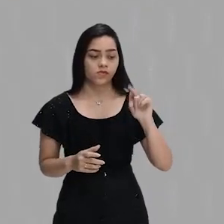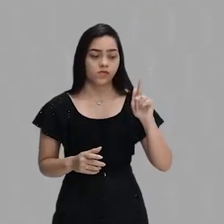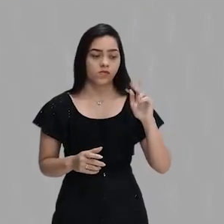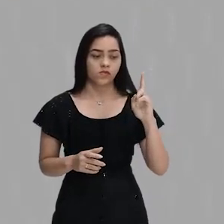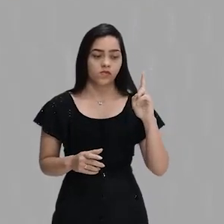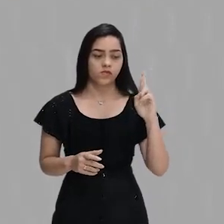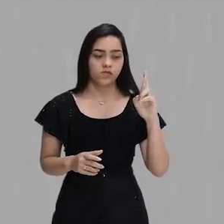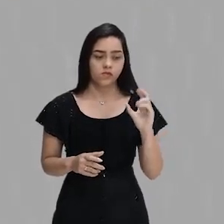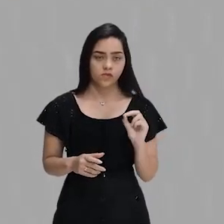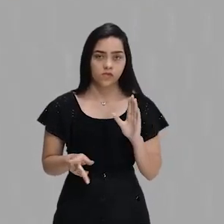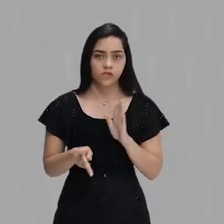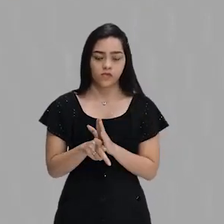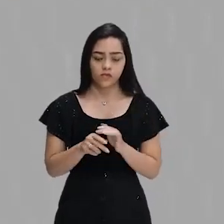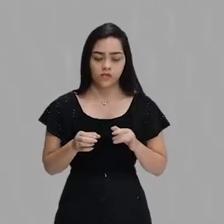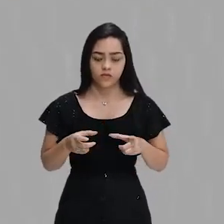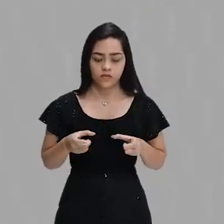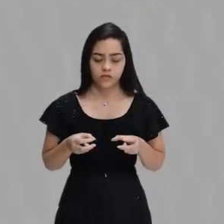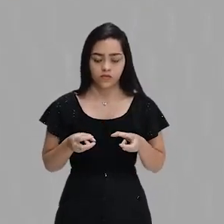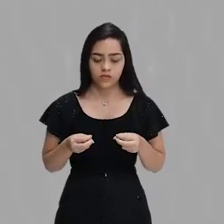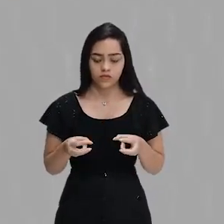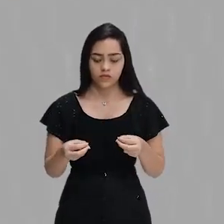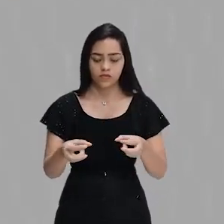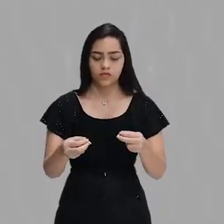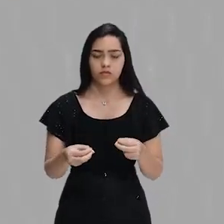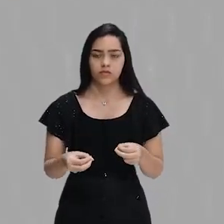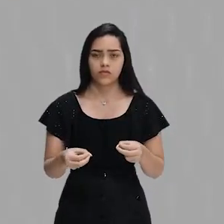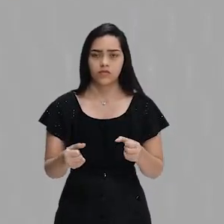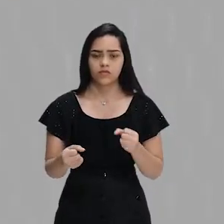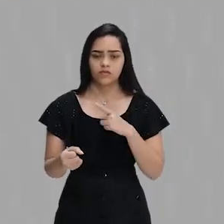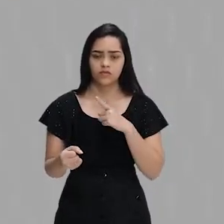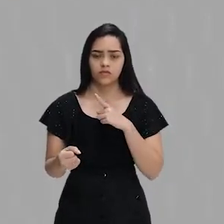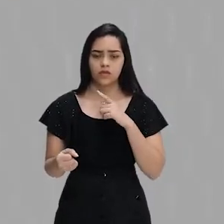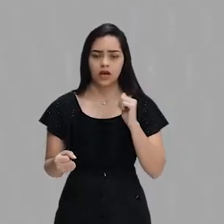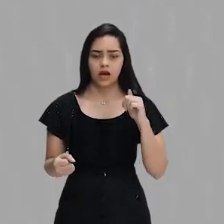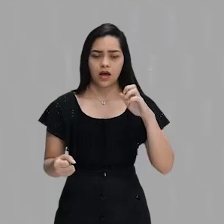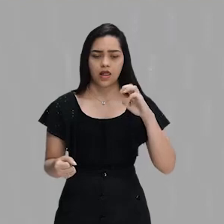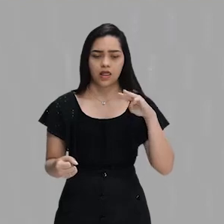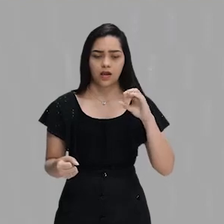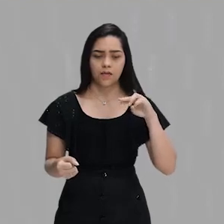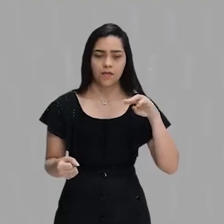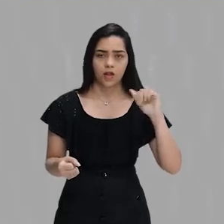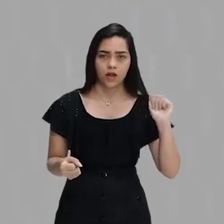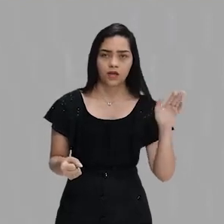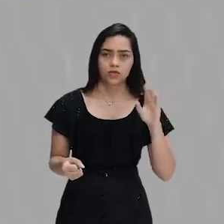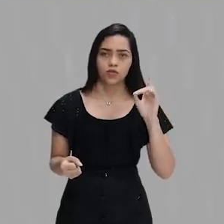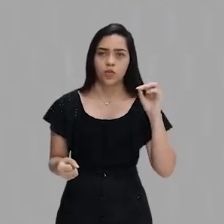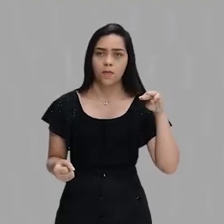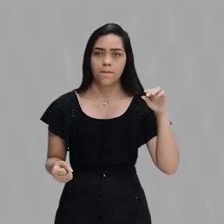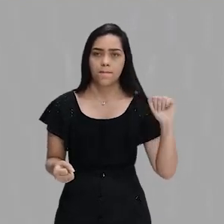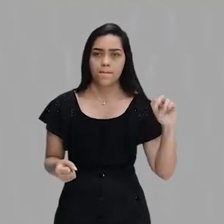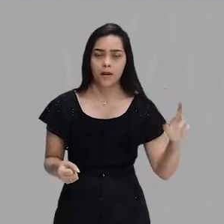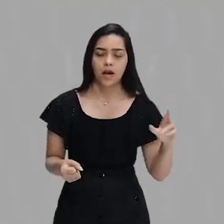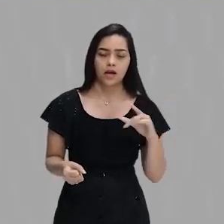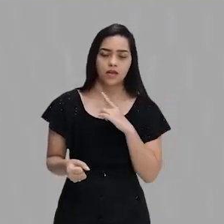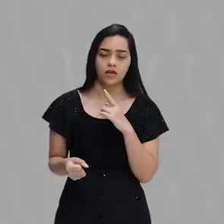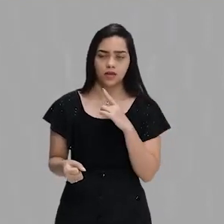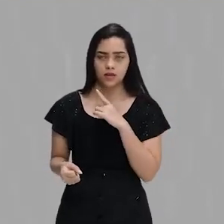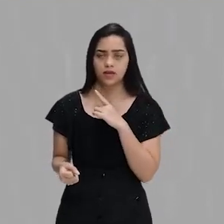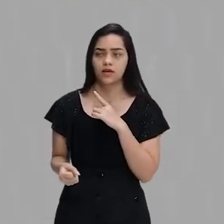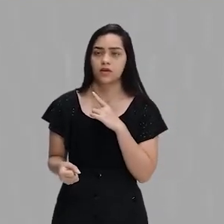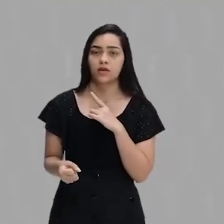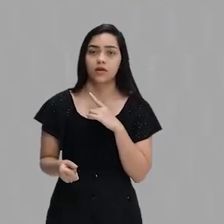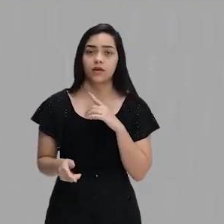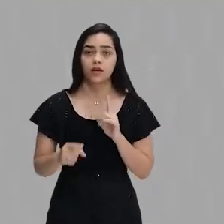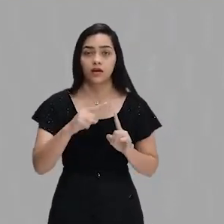um tipo de caranguejo, e a anêmona do mar. Ok? Essa anêmona do mar, ela